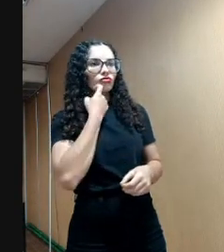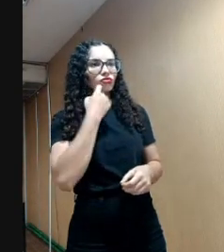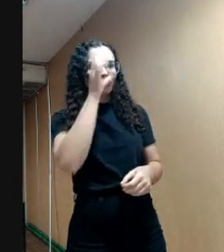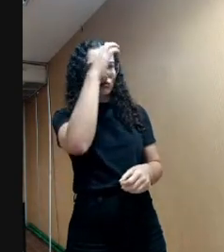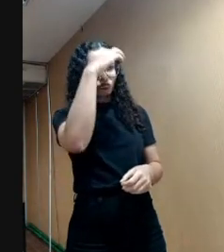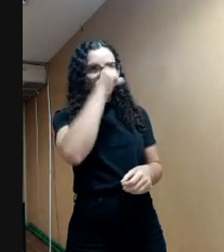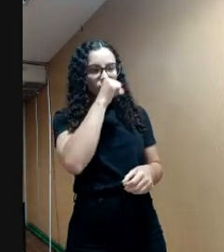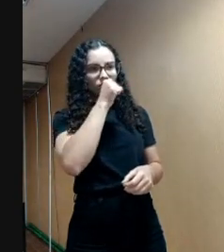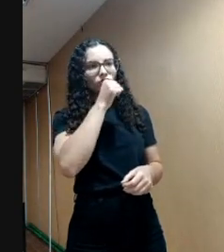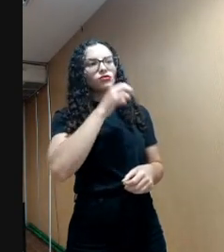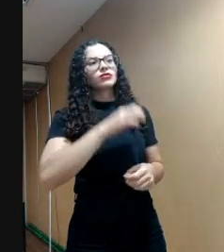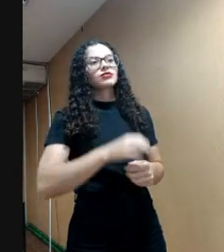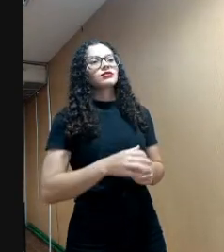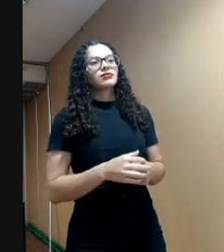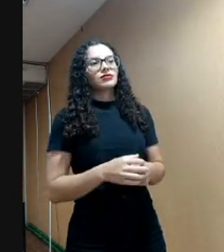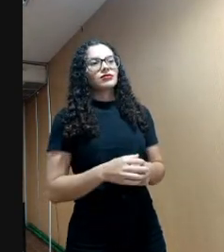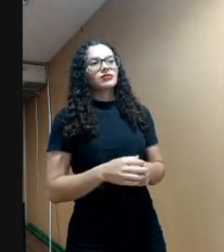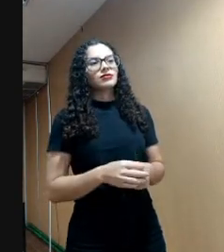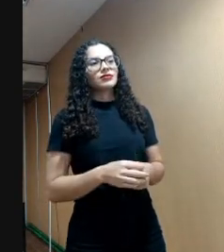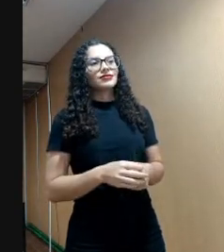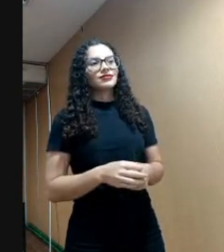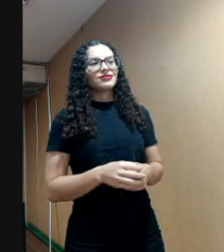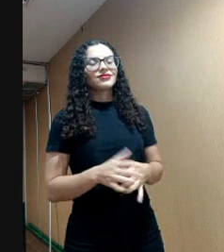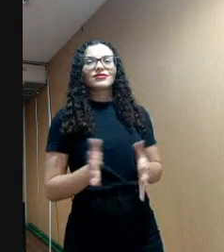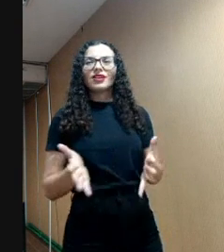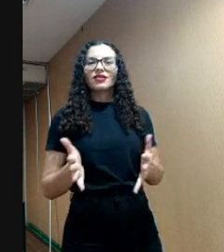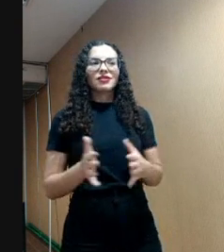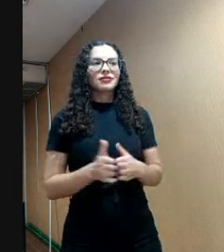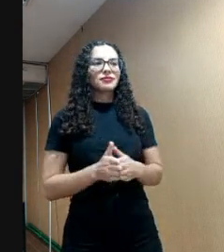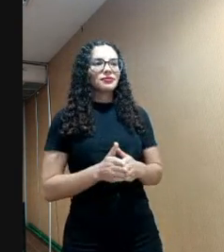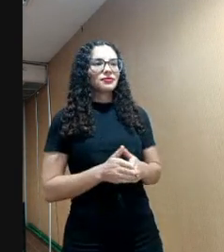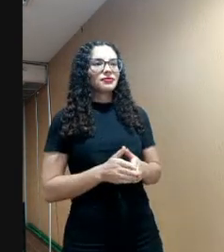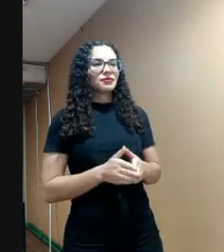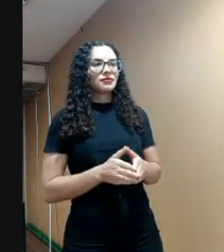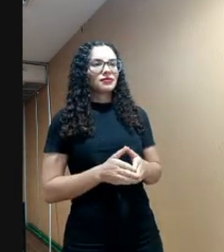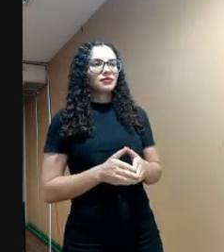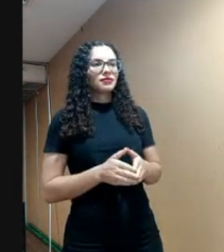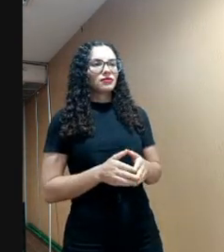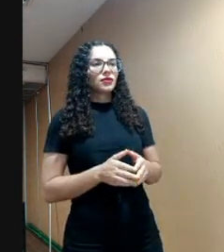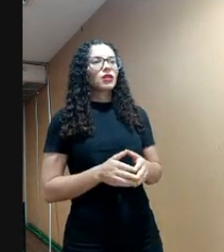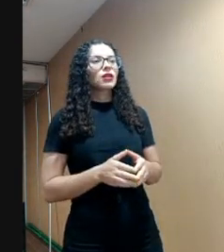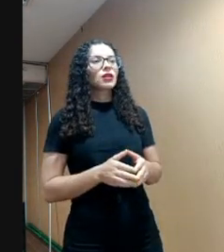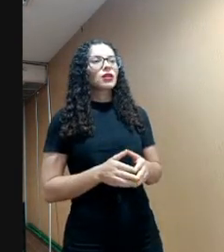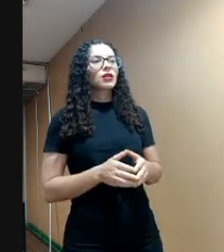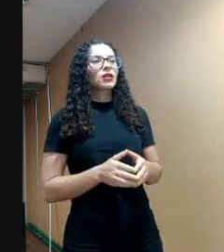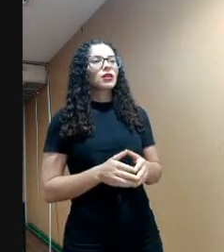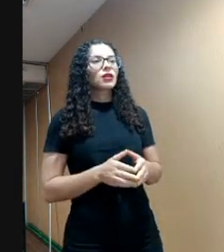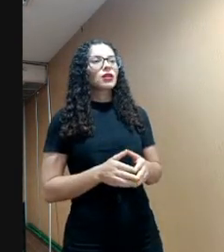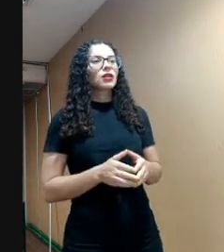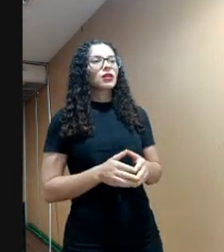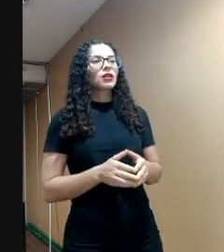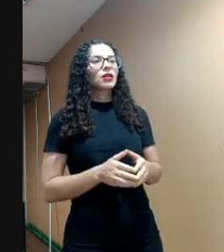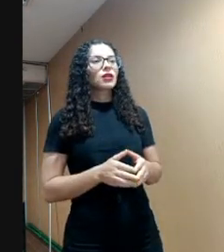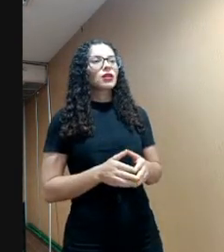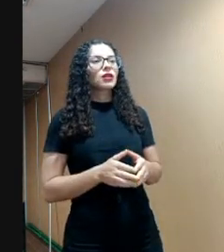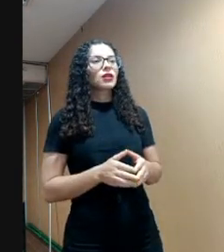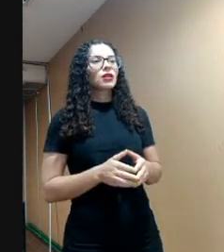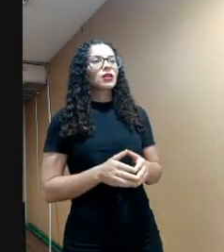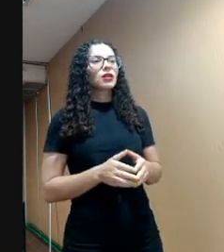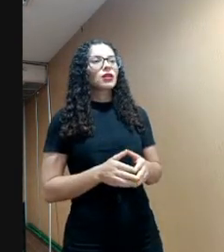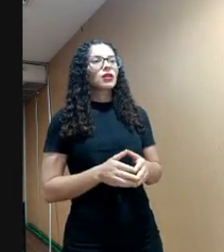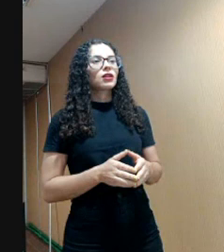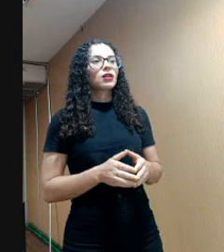gente, ficamos muito felizes, né? Porque o EMIP, ele é um evento que ele vem sendo